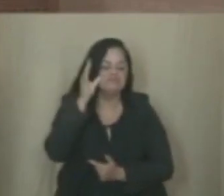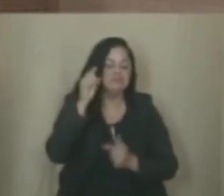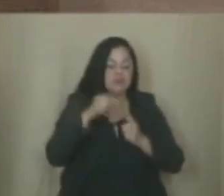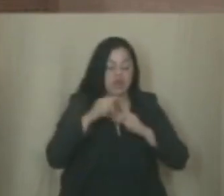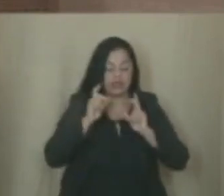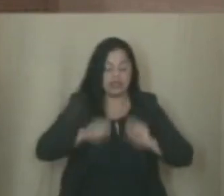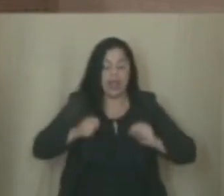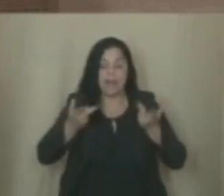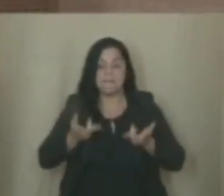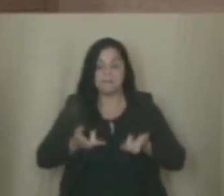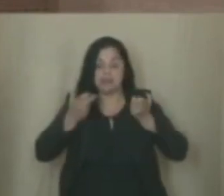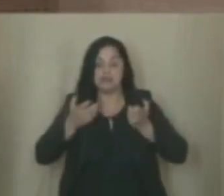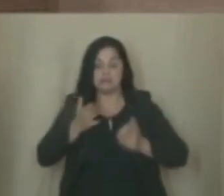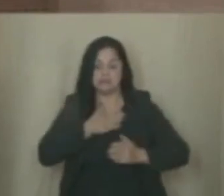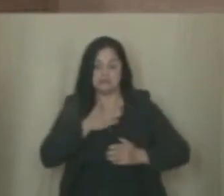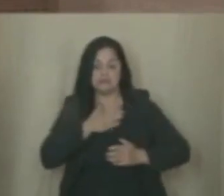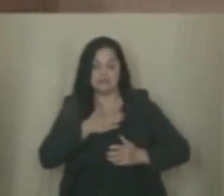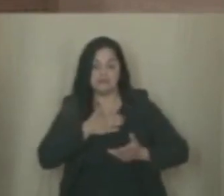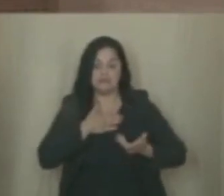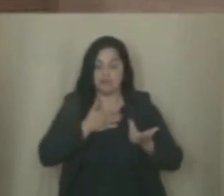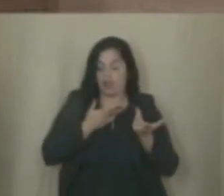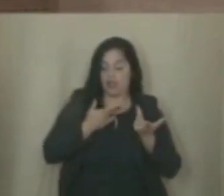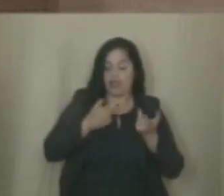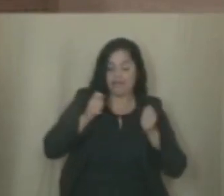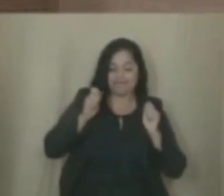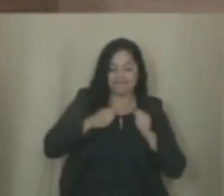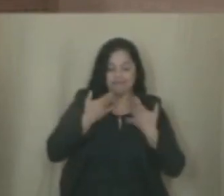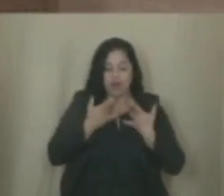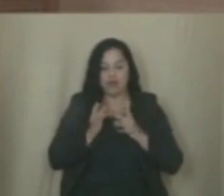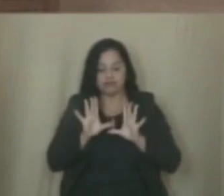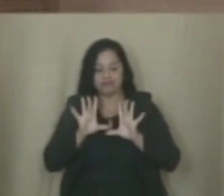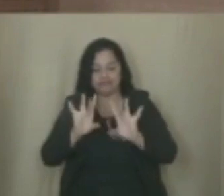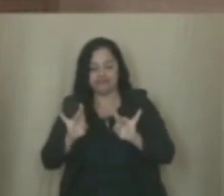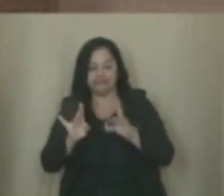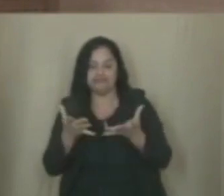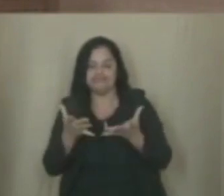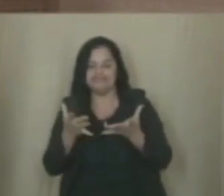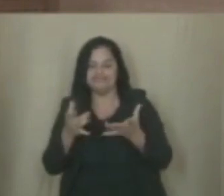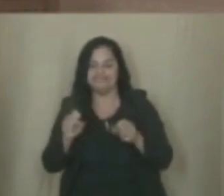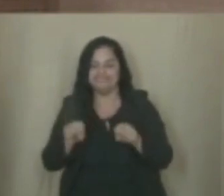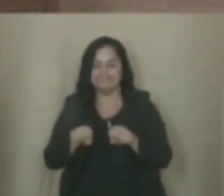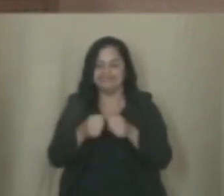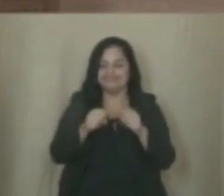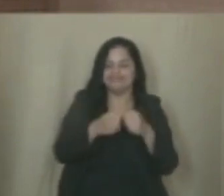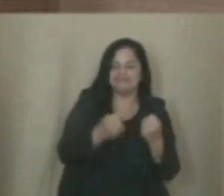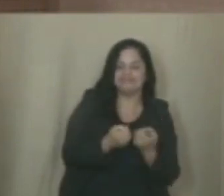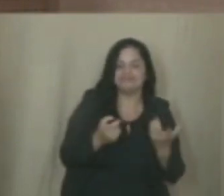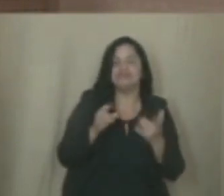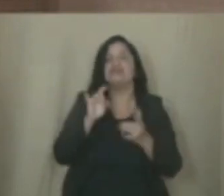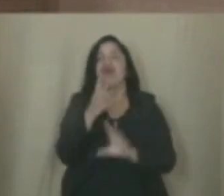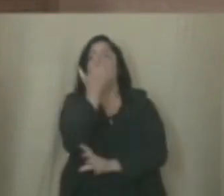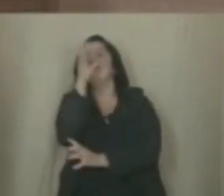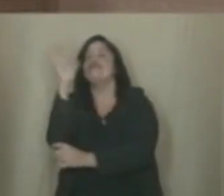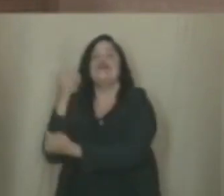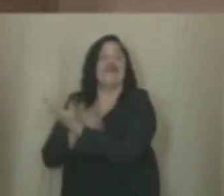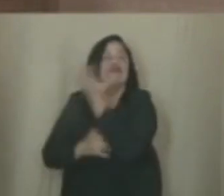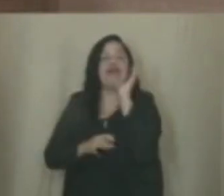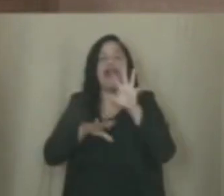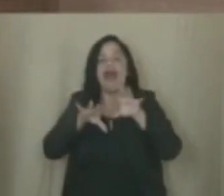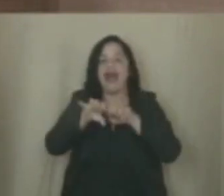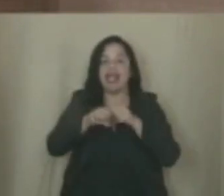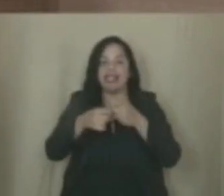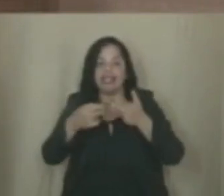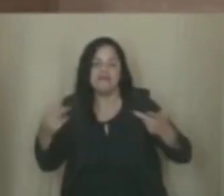ação, ela pode causar impactos irreversíveis, não só pelas florestas ou animais, pela